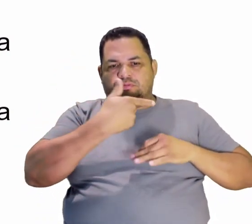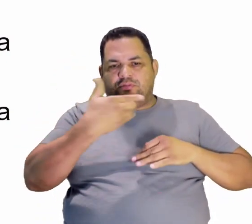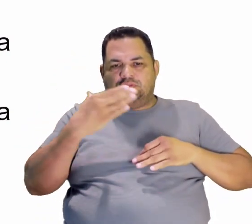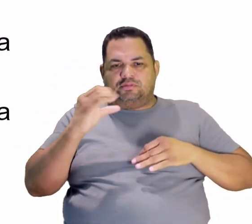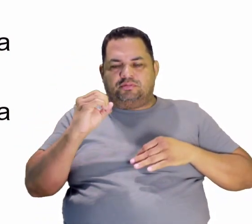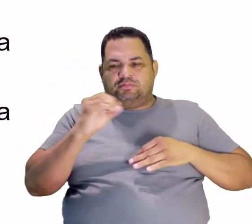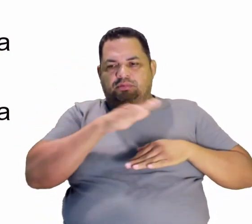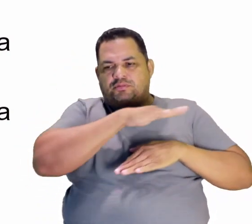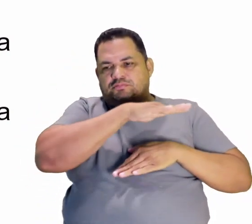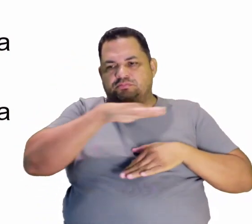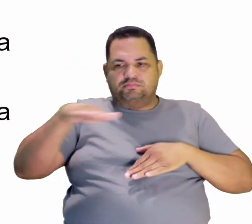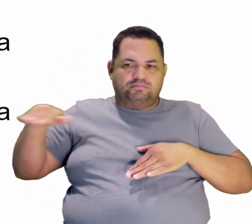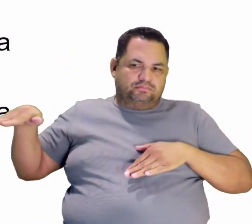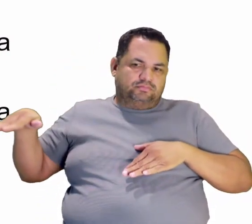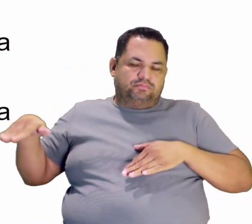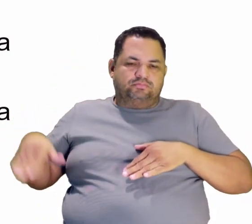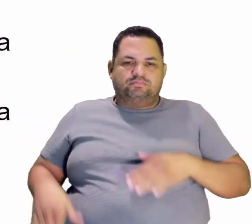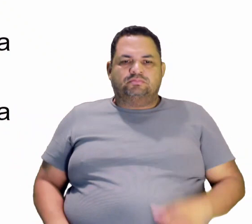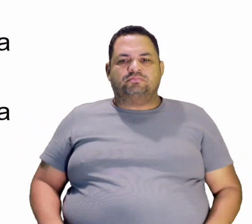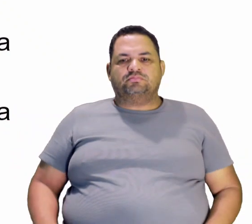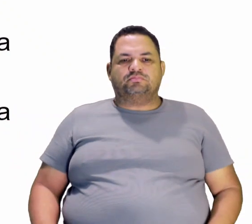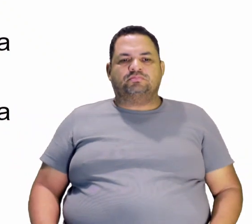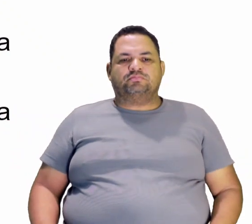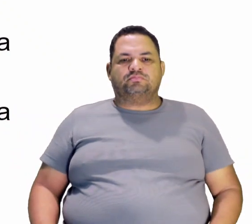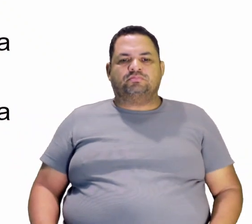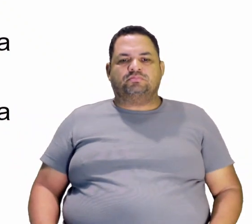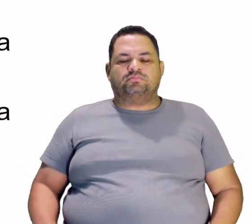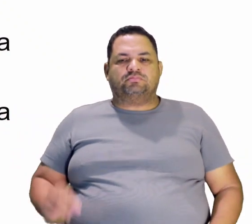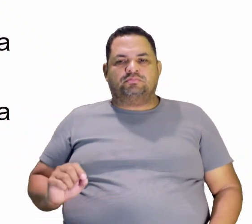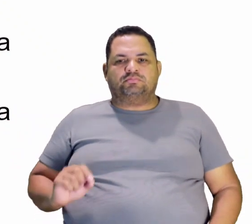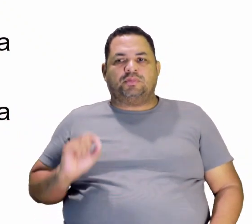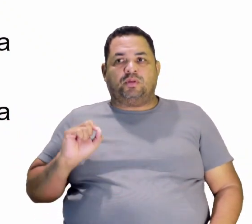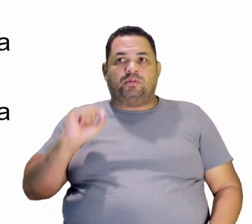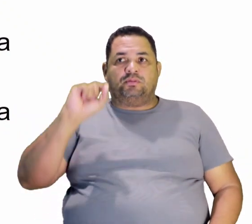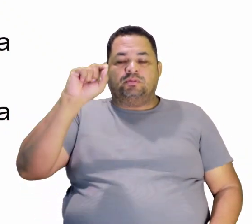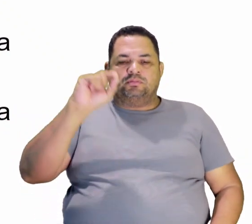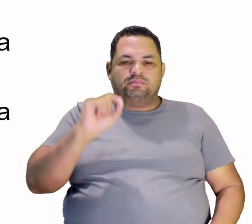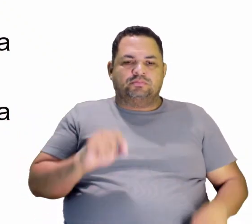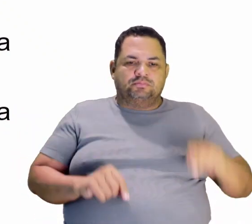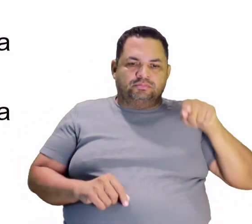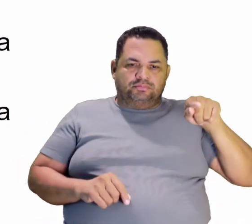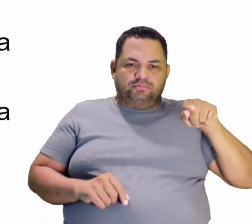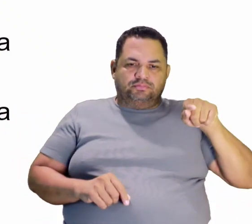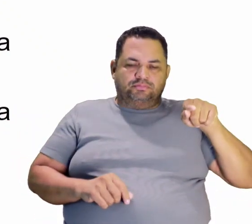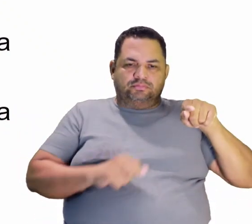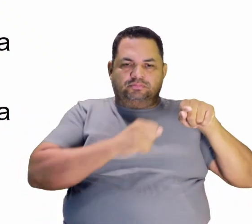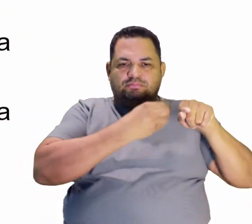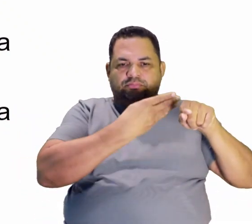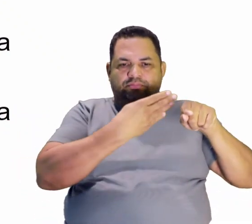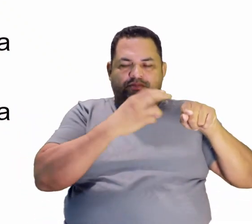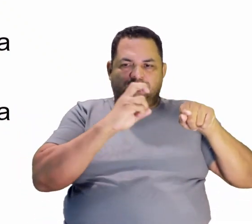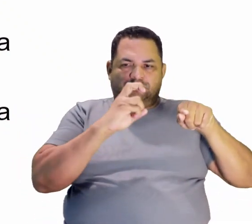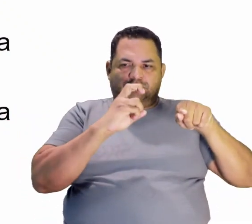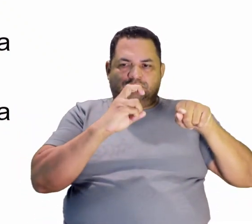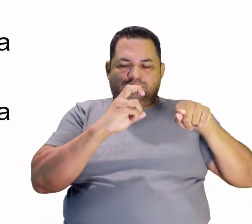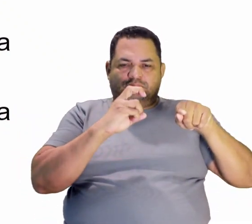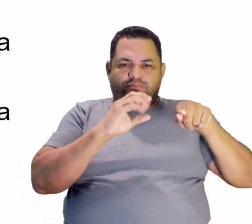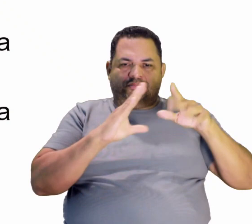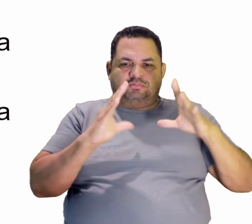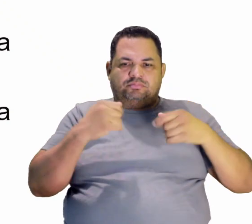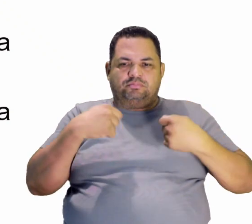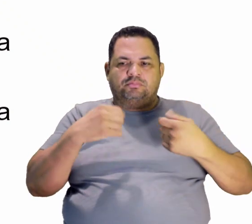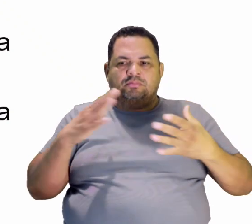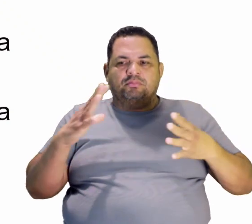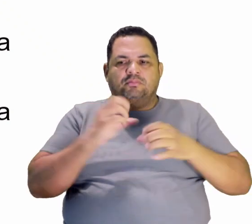metros na horizontal. Bom, foi lançado 45 e a distância que nós temos aí tem que ser calculada, que